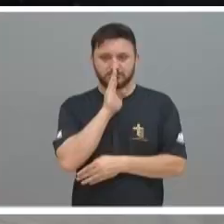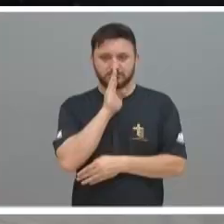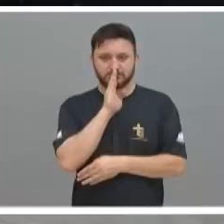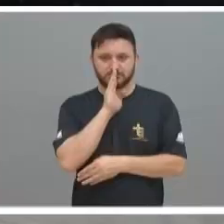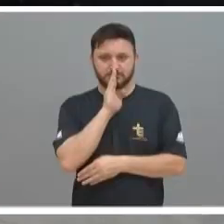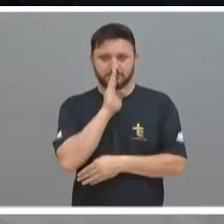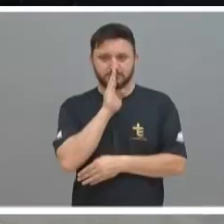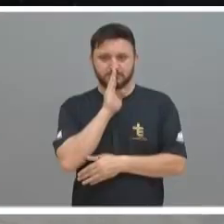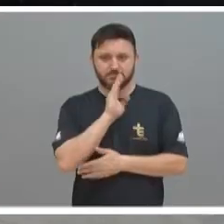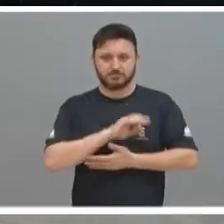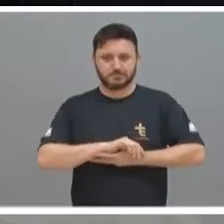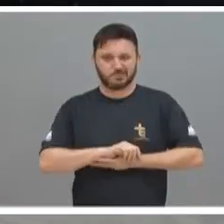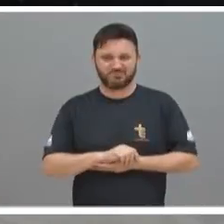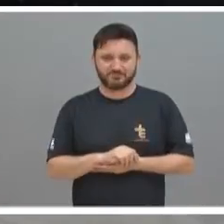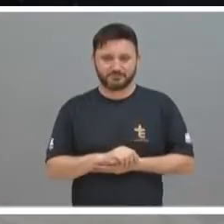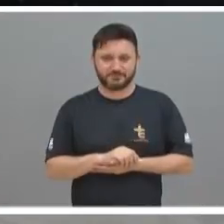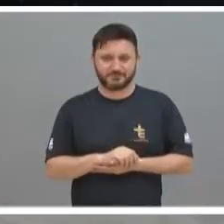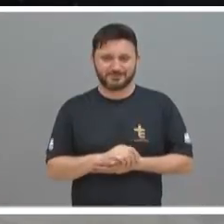esquentando.